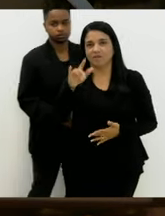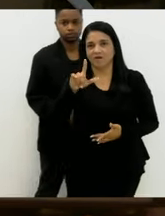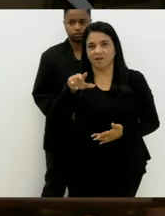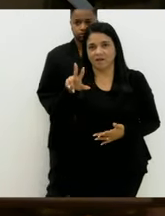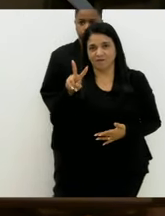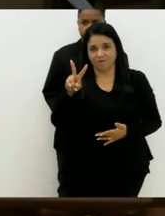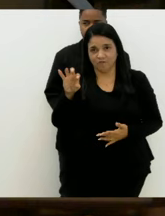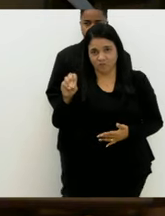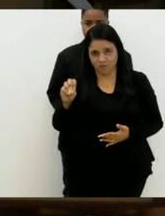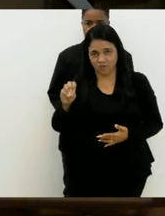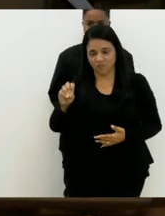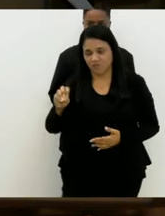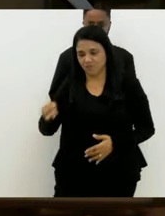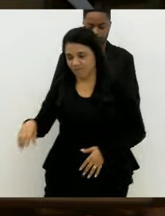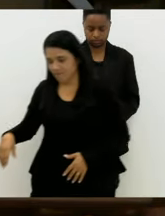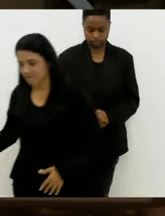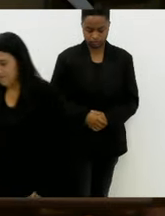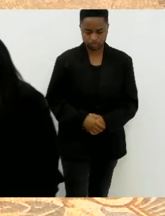Serafim.